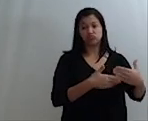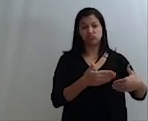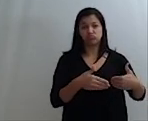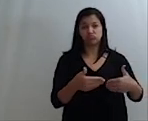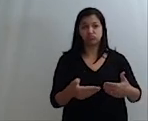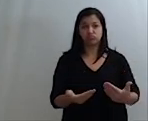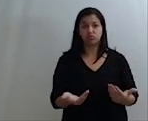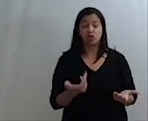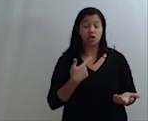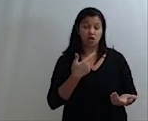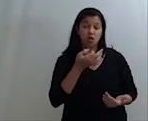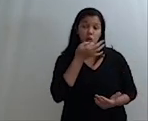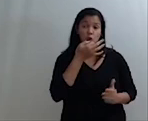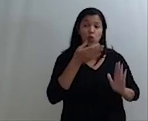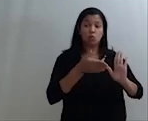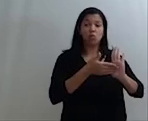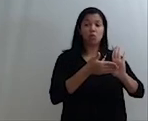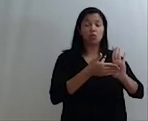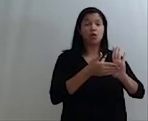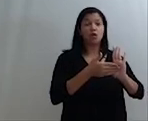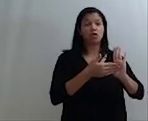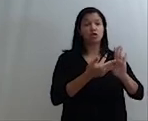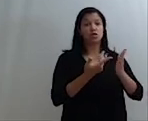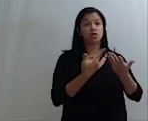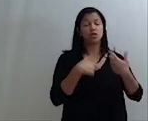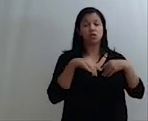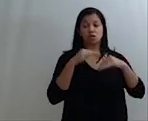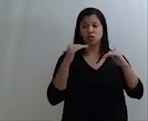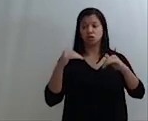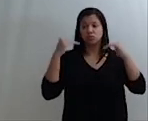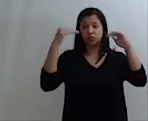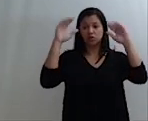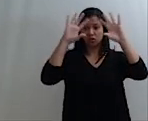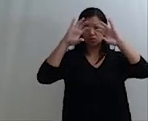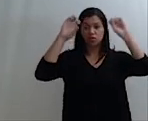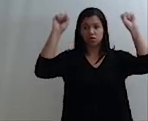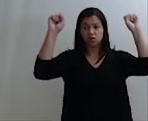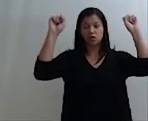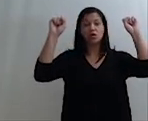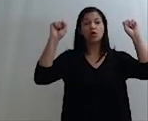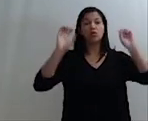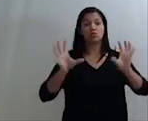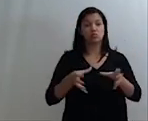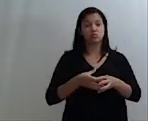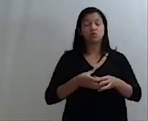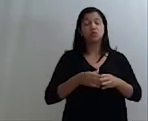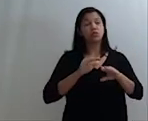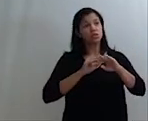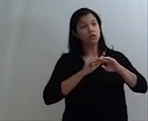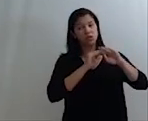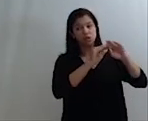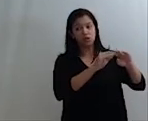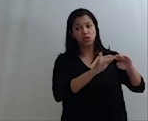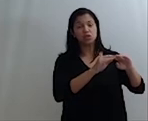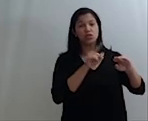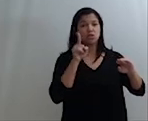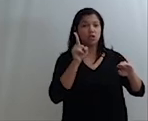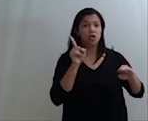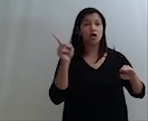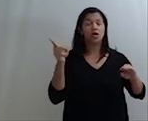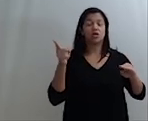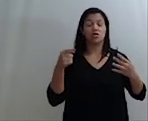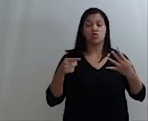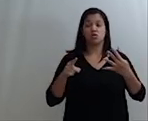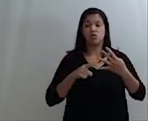proponho que o tribunal que o Superior Tribunal de Justiça através da sua sexta turma recomende ao juízo da causa a